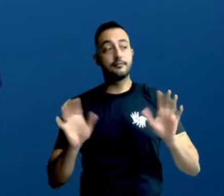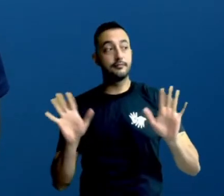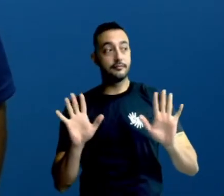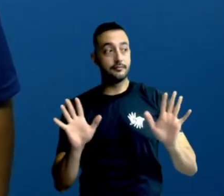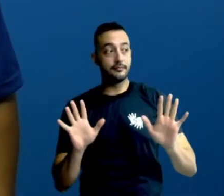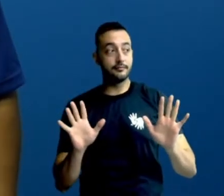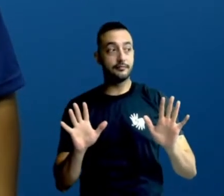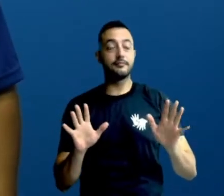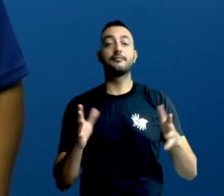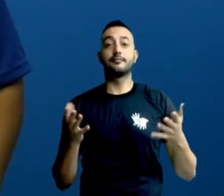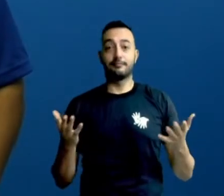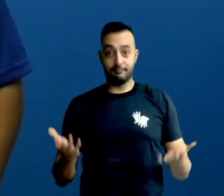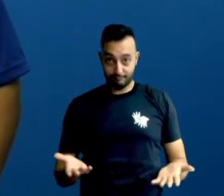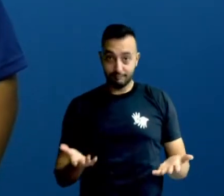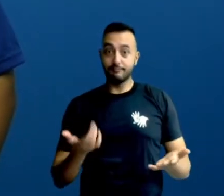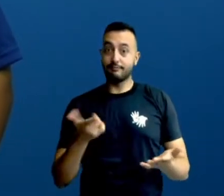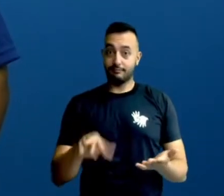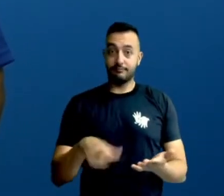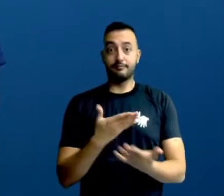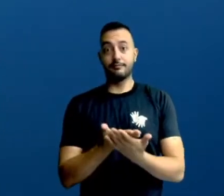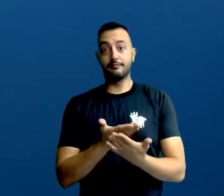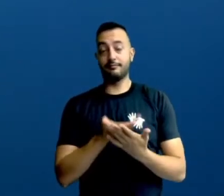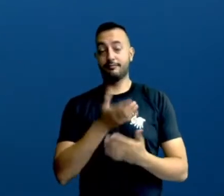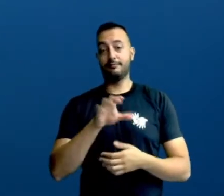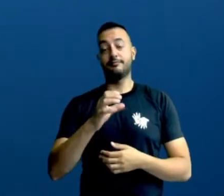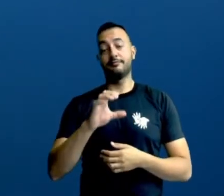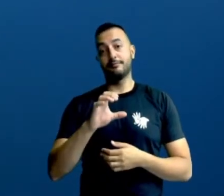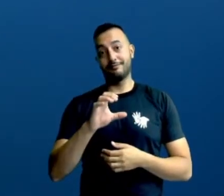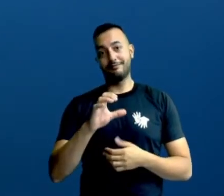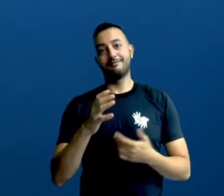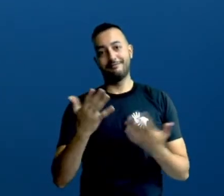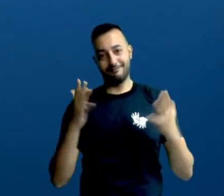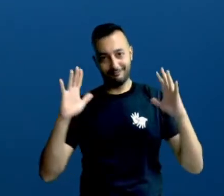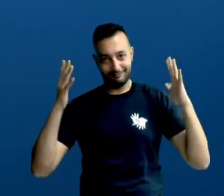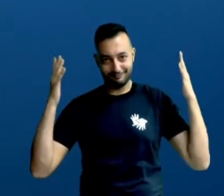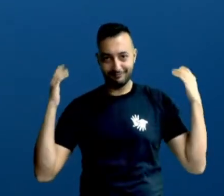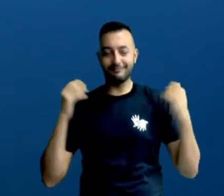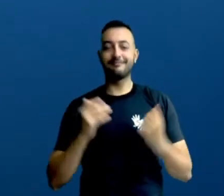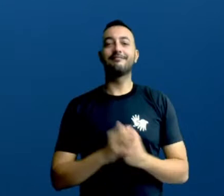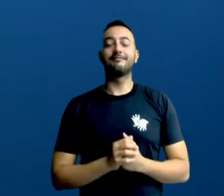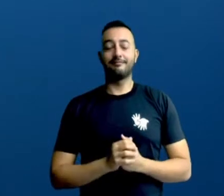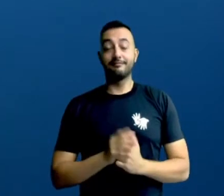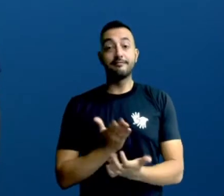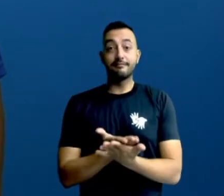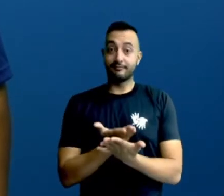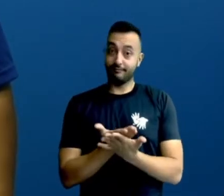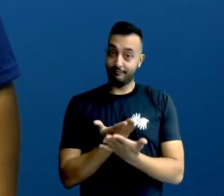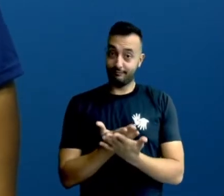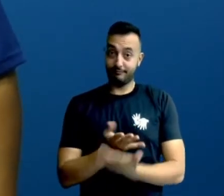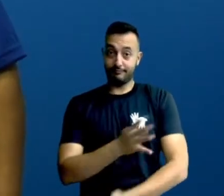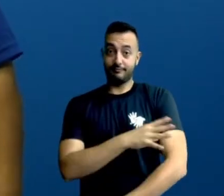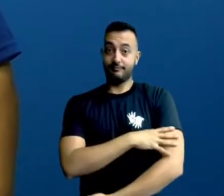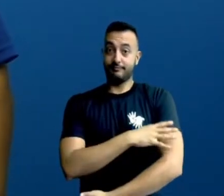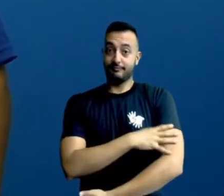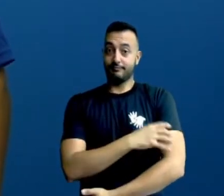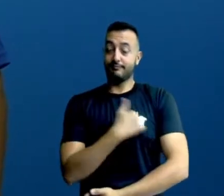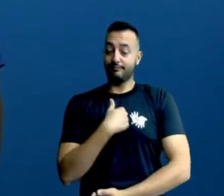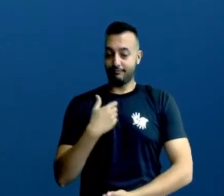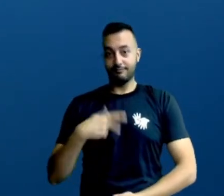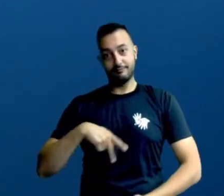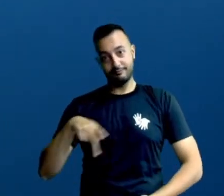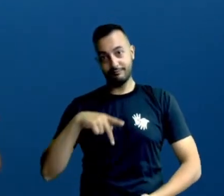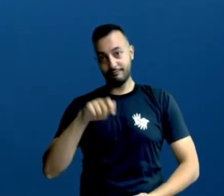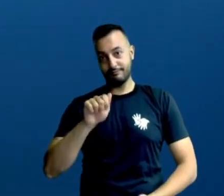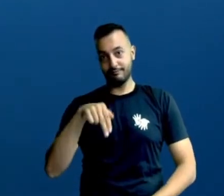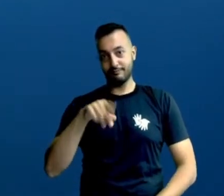Olá pessoal, vamos para mais uma aula de Ciências da Natureza, a aula do 4º ano. Eu sou a